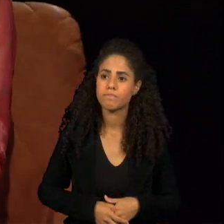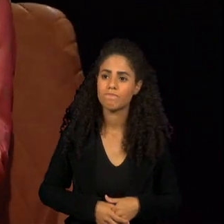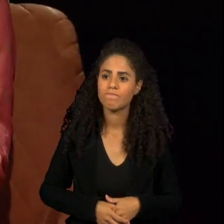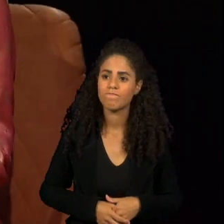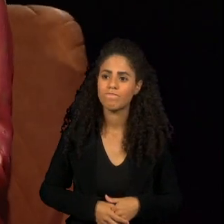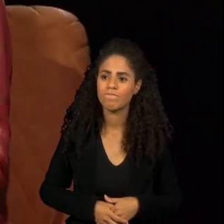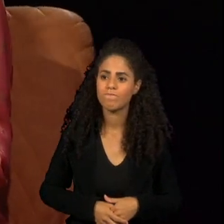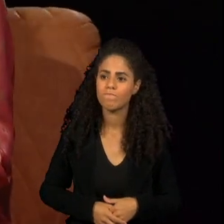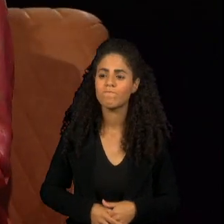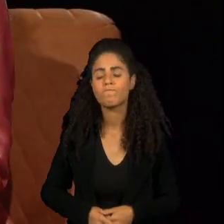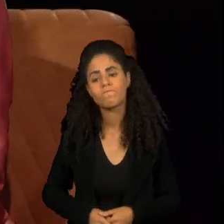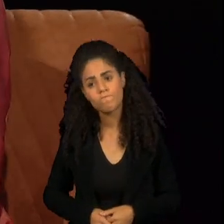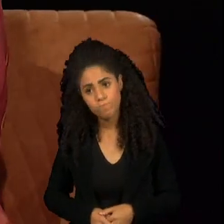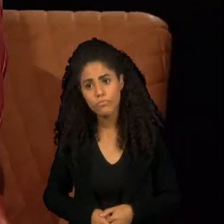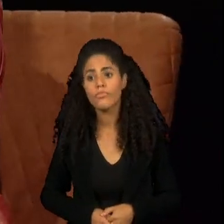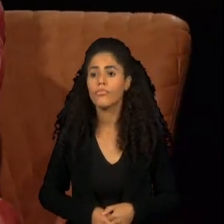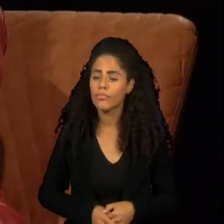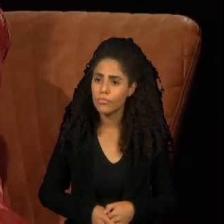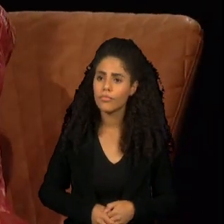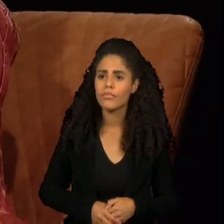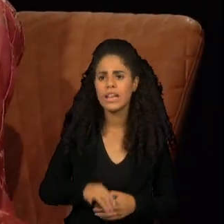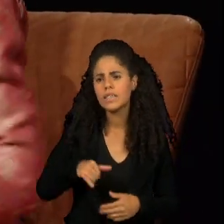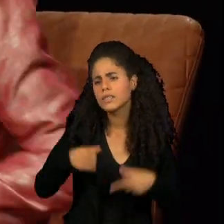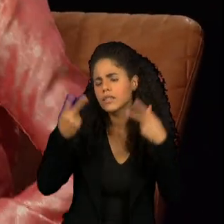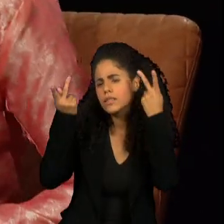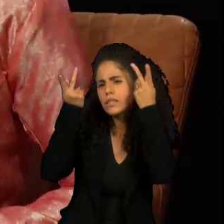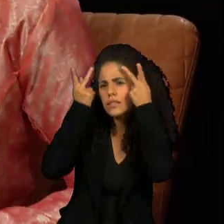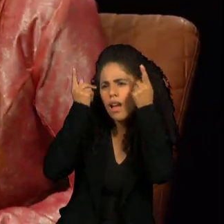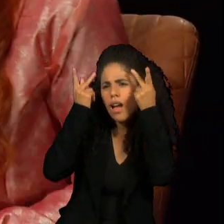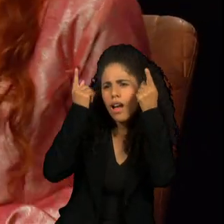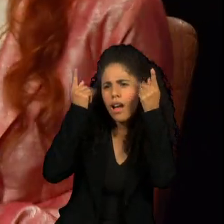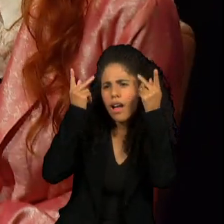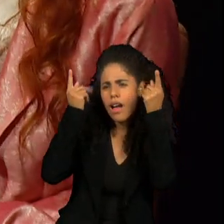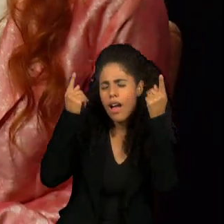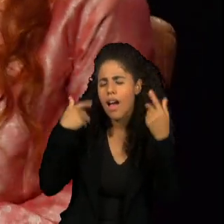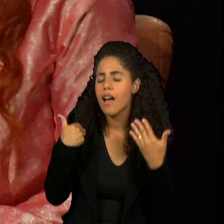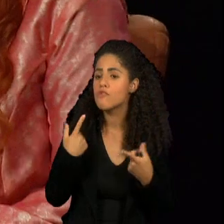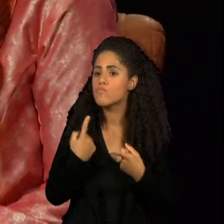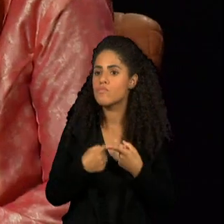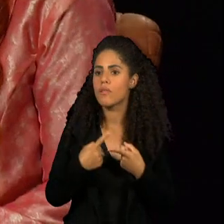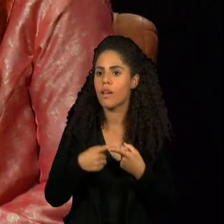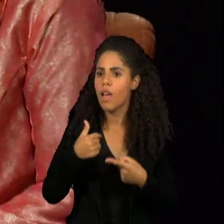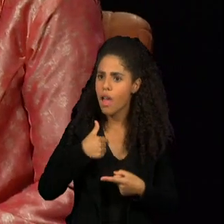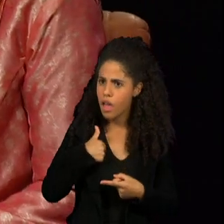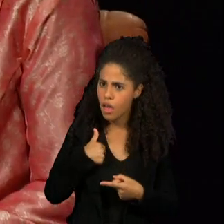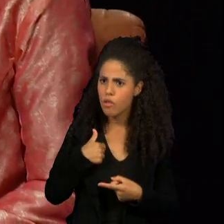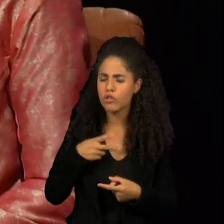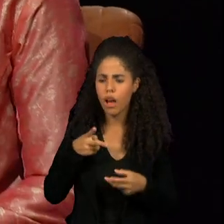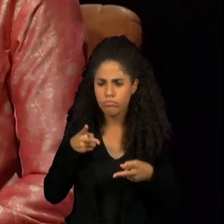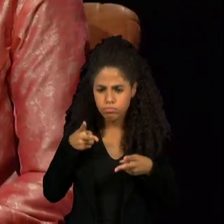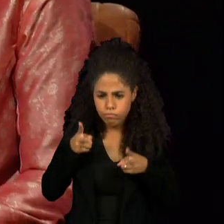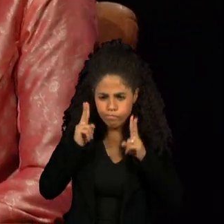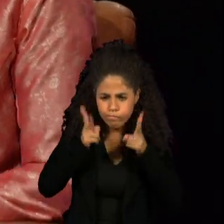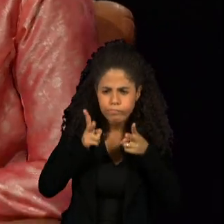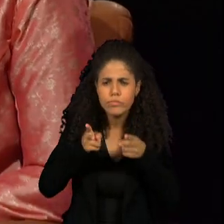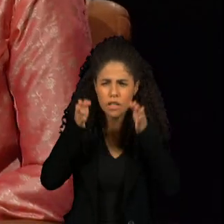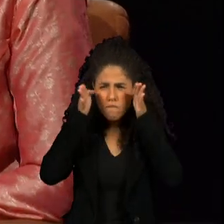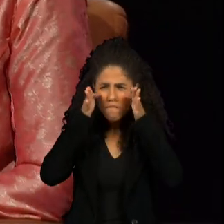Então, era uma coisa muito natural, né, em mim. Porque eu estava formada ali, né?